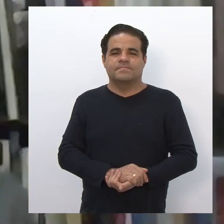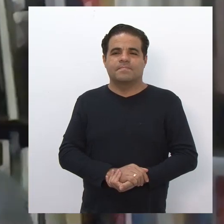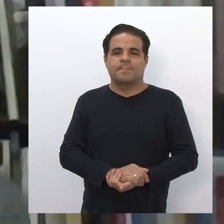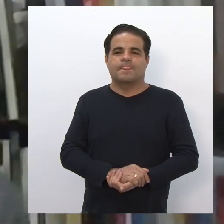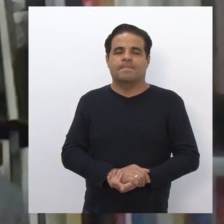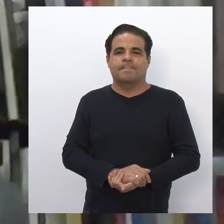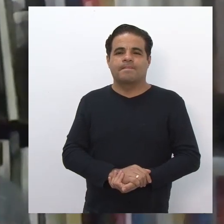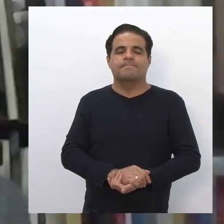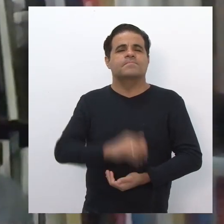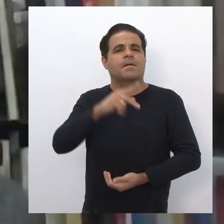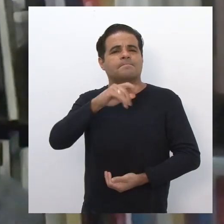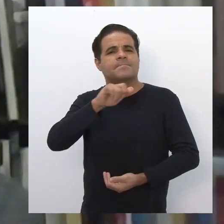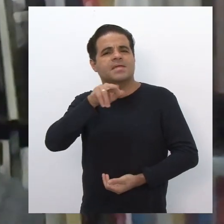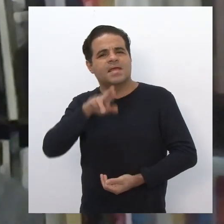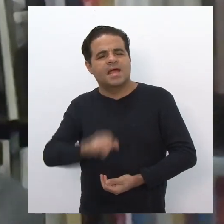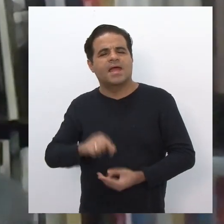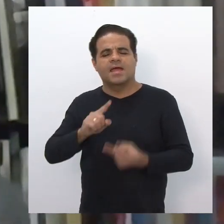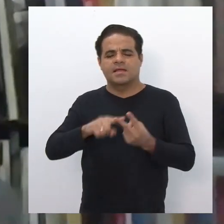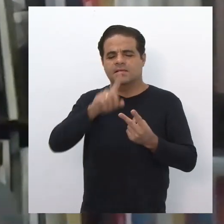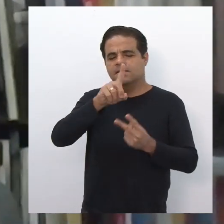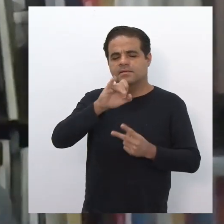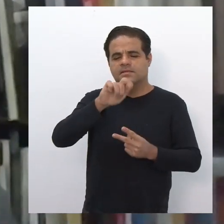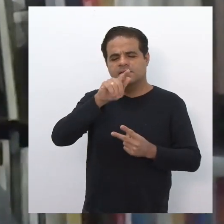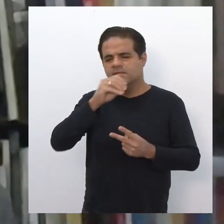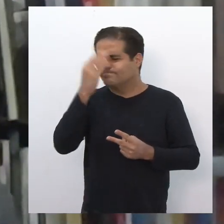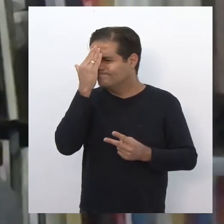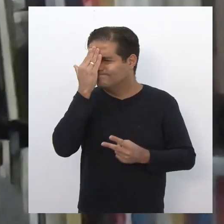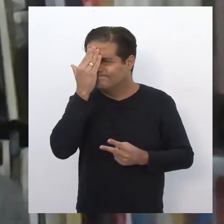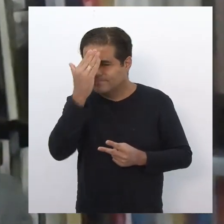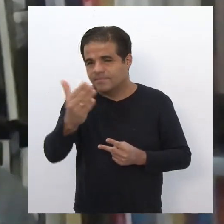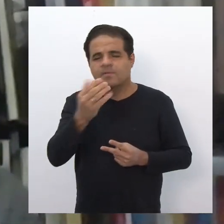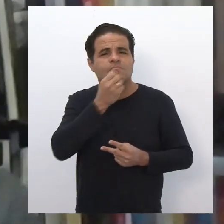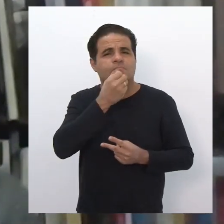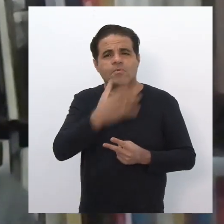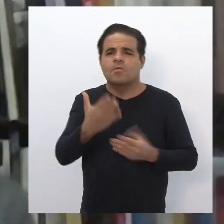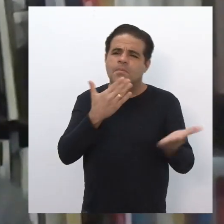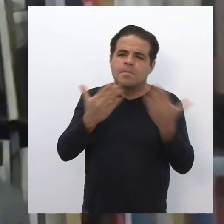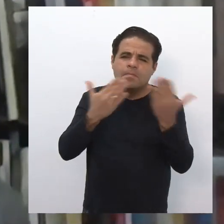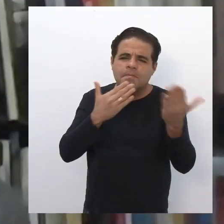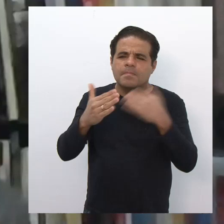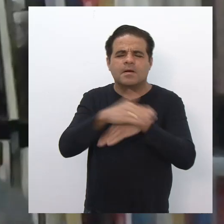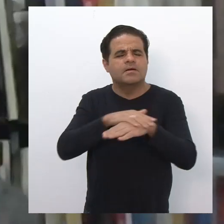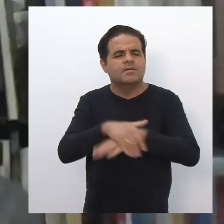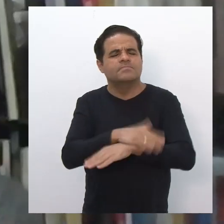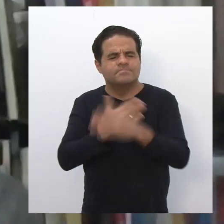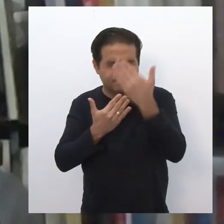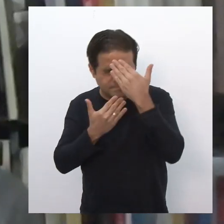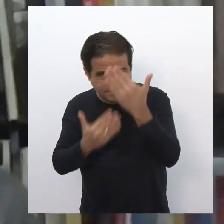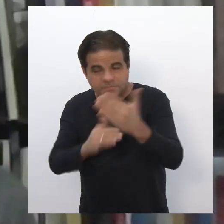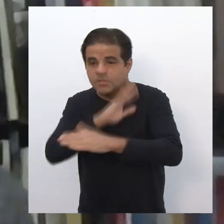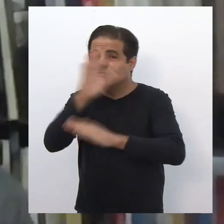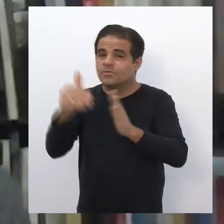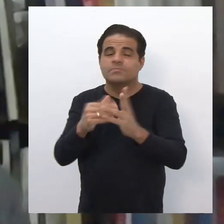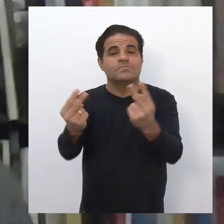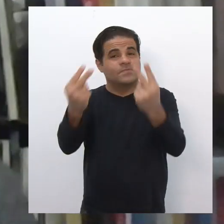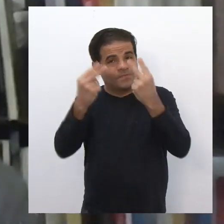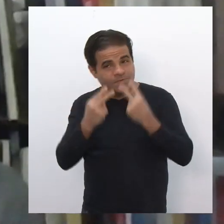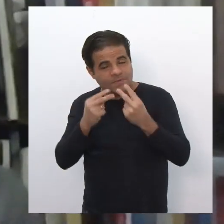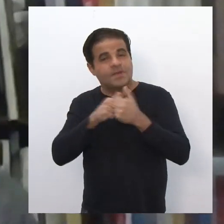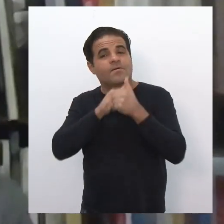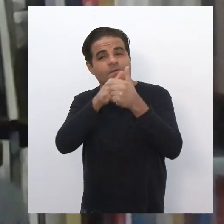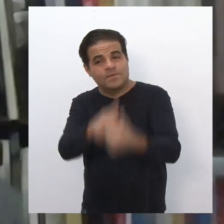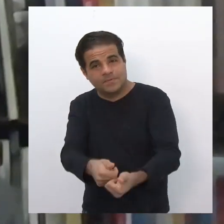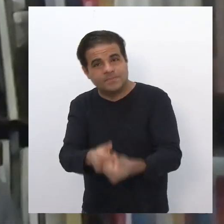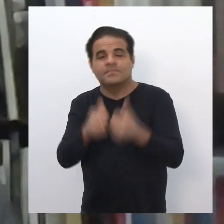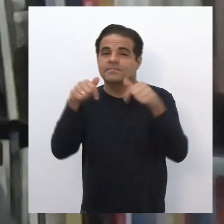Pierre, Diego, muito grato pela conversa, foi muito bom ter conversado com vocês, obrigado também a todos que nos